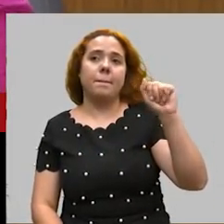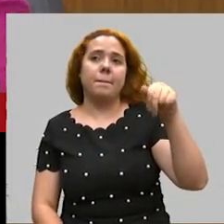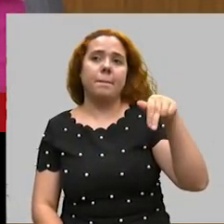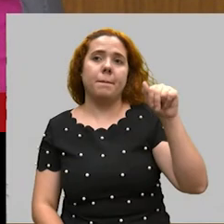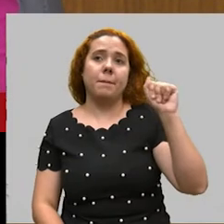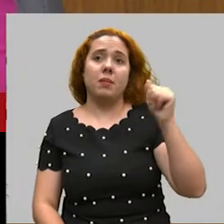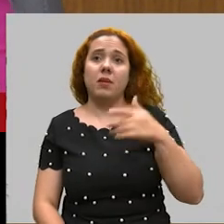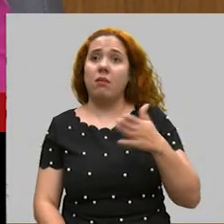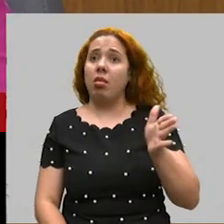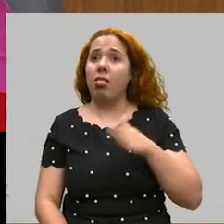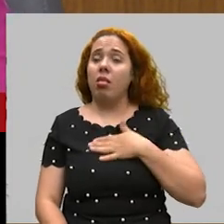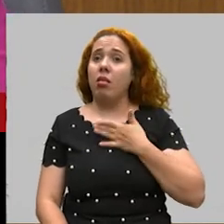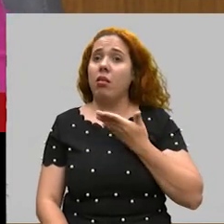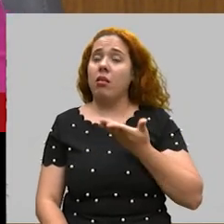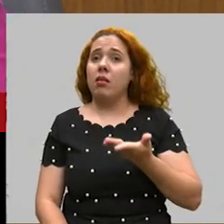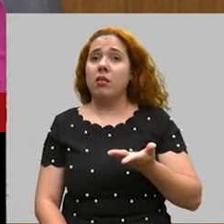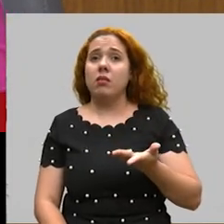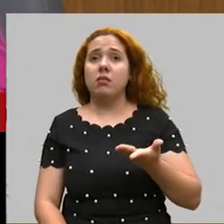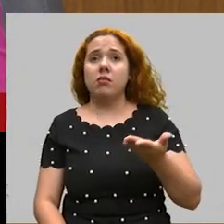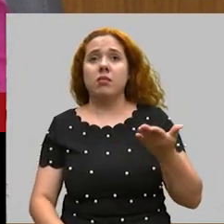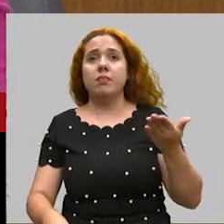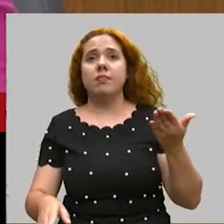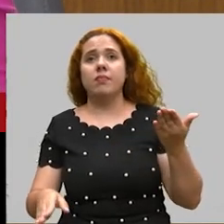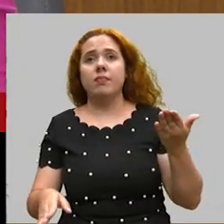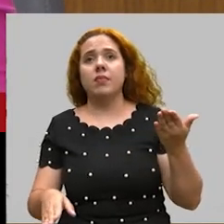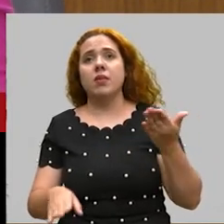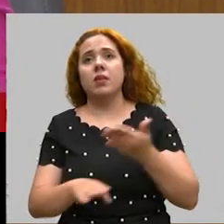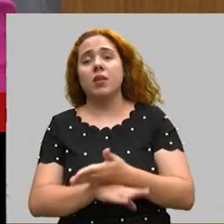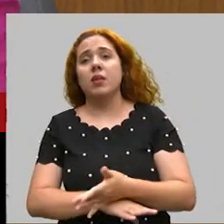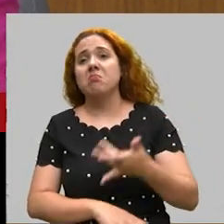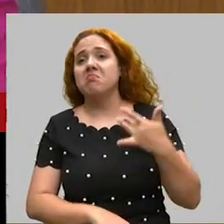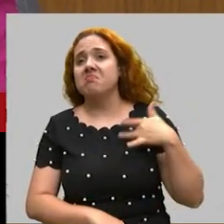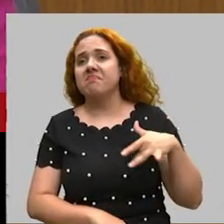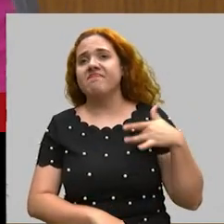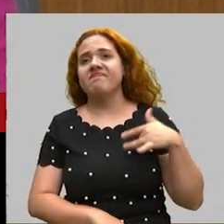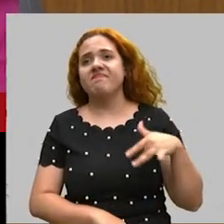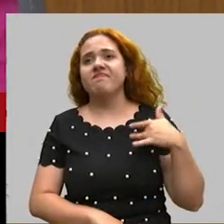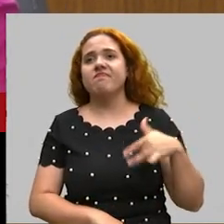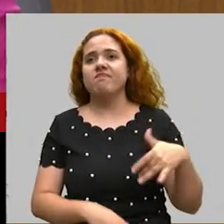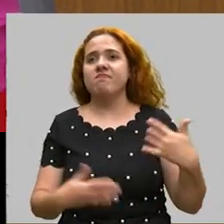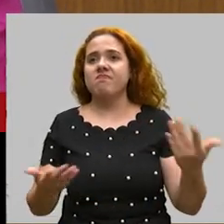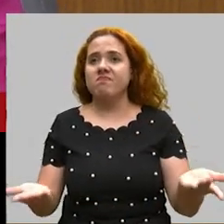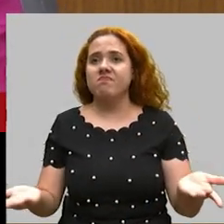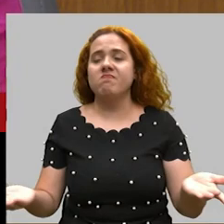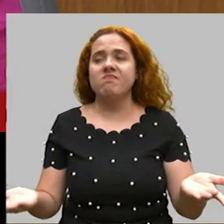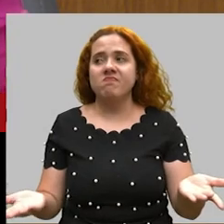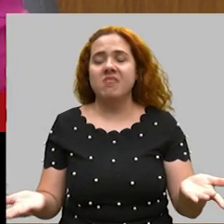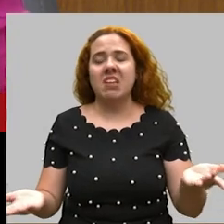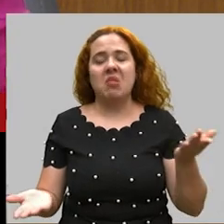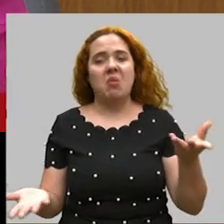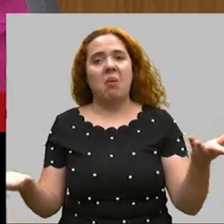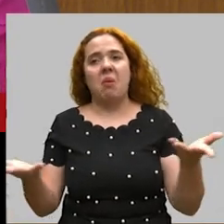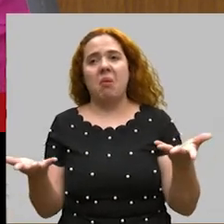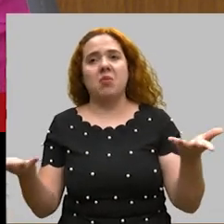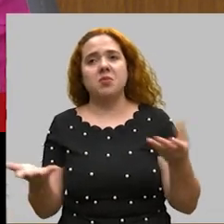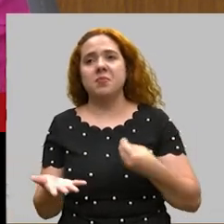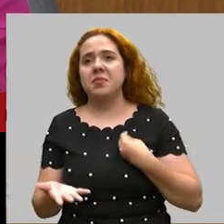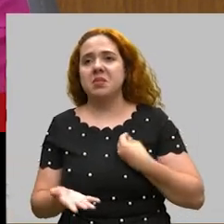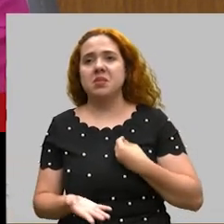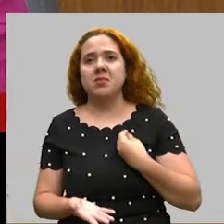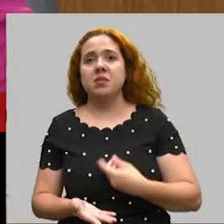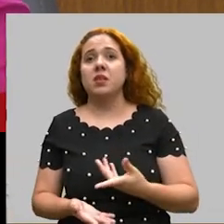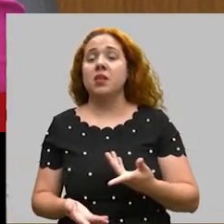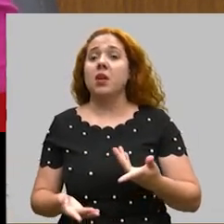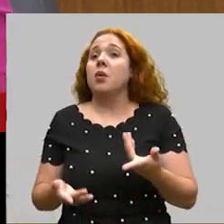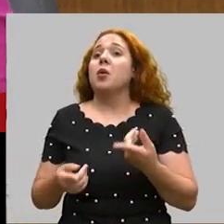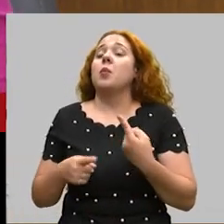surpresa pra gente mas que bom que ela compareceu e que pena que ela não está neste momento aqui né para levar as nossas